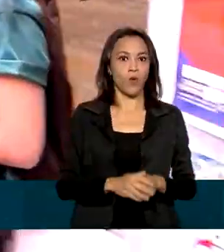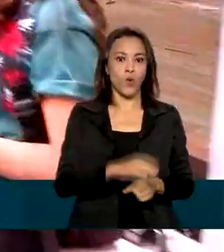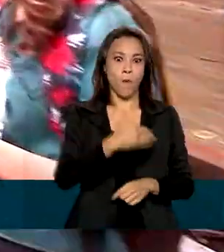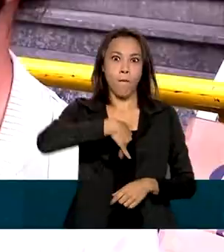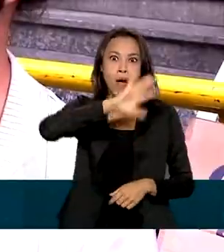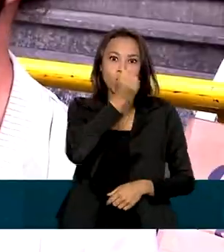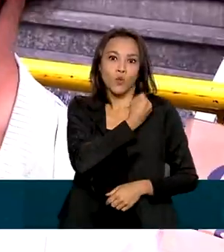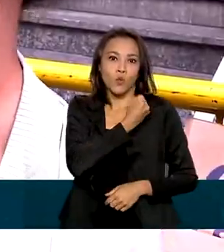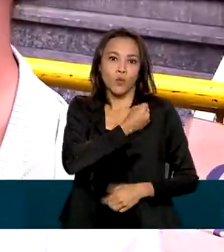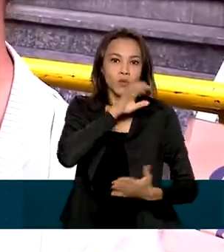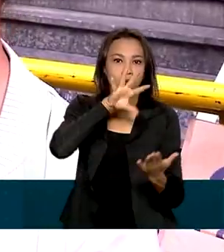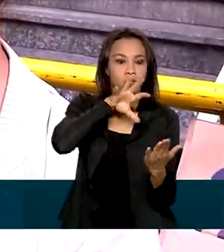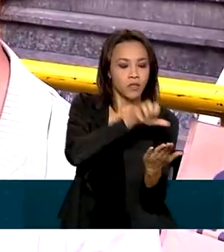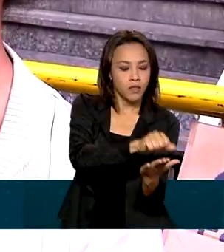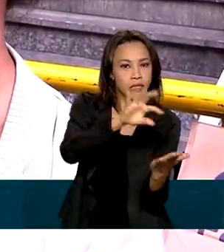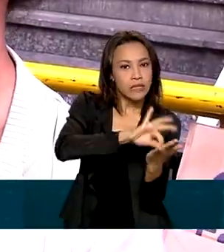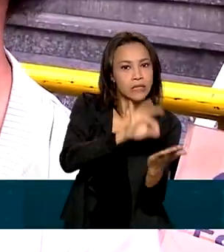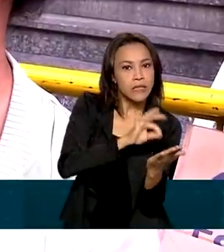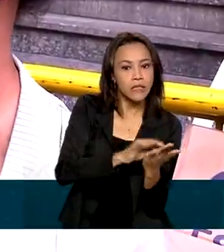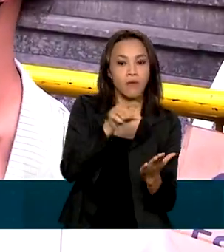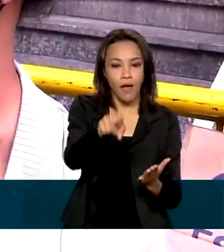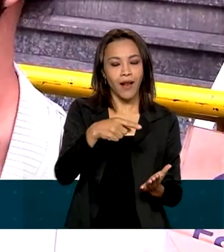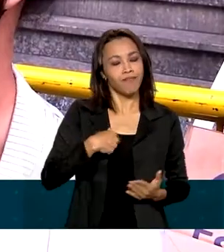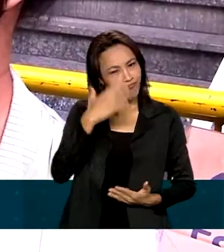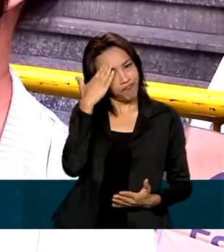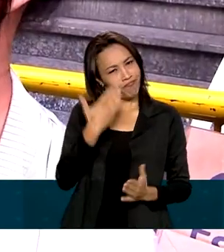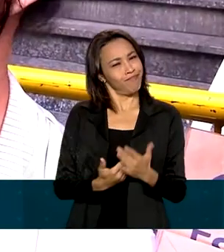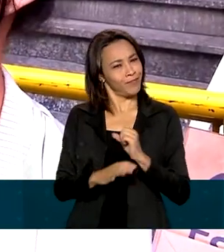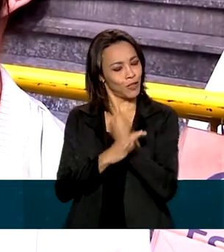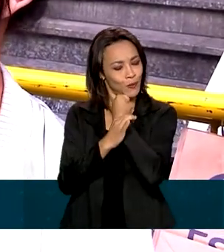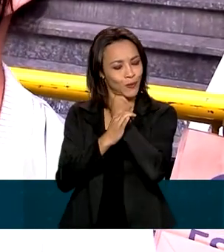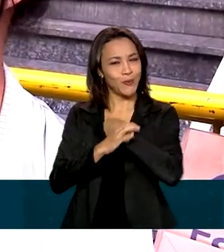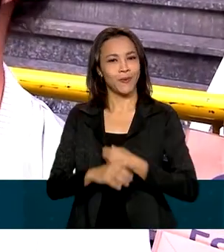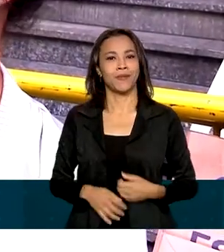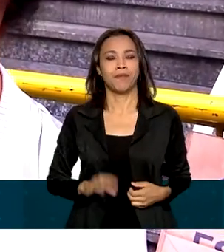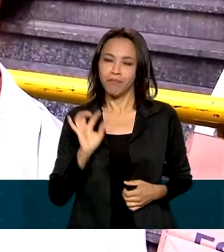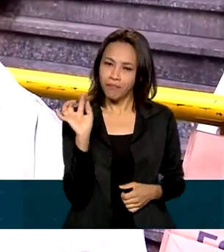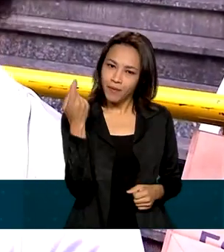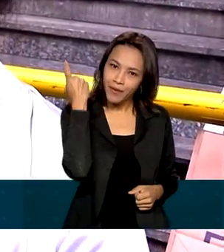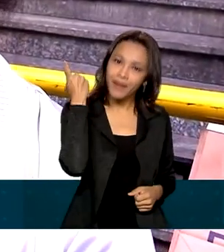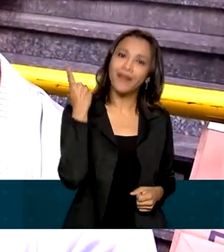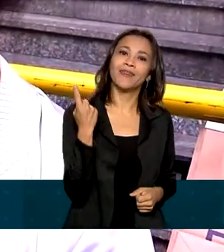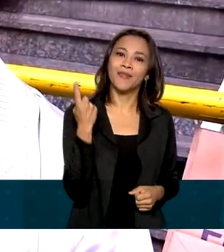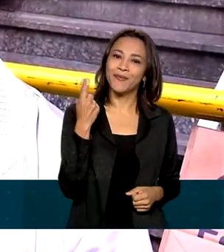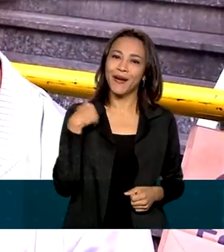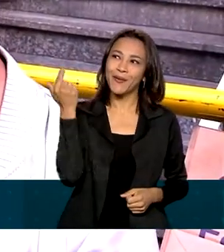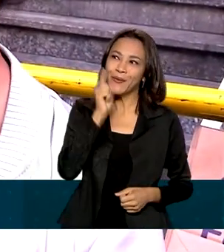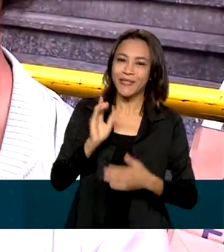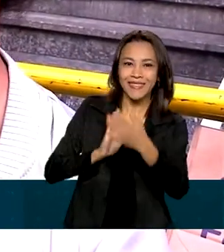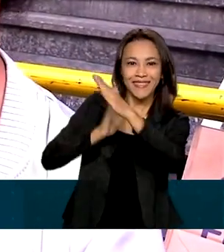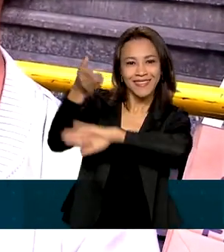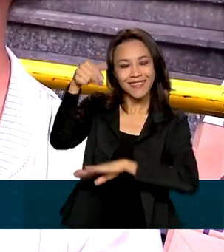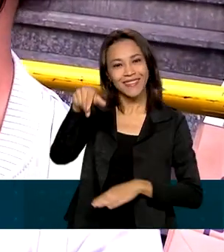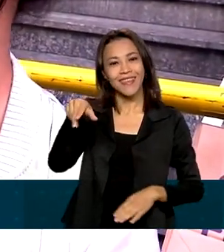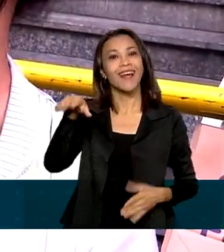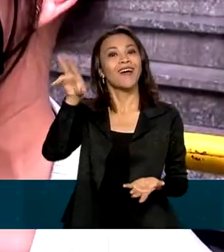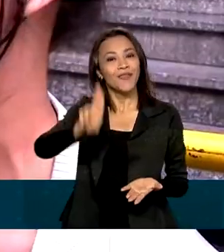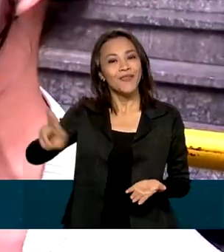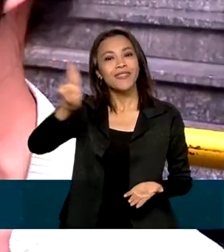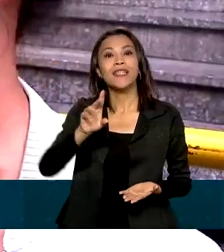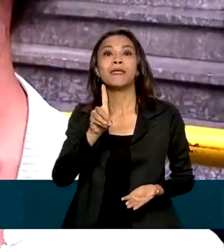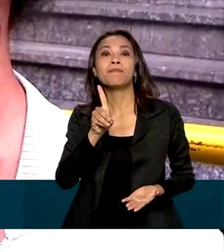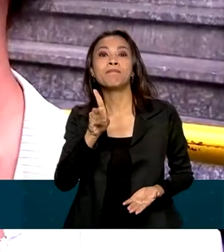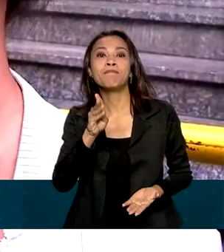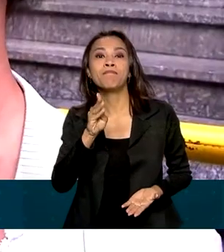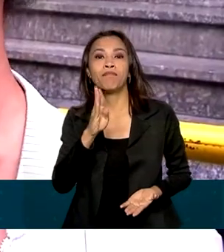número de inscritos a Stephanie saiu confiante e espera ter dado o primeiro passo uma faculdade de biomedicina